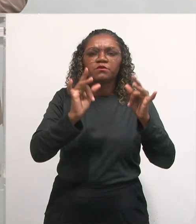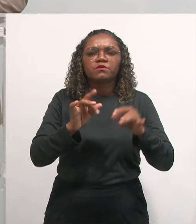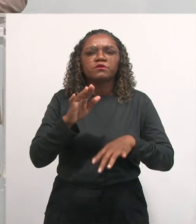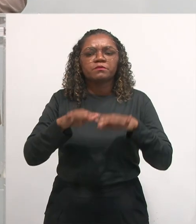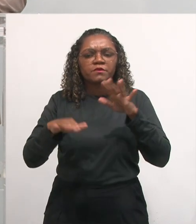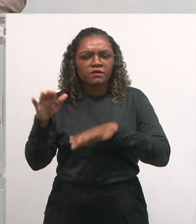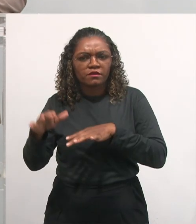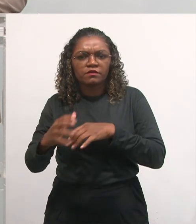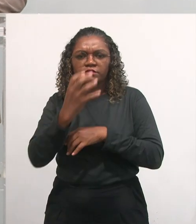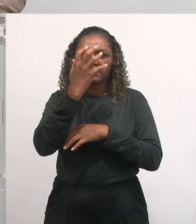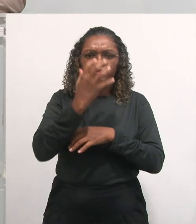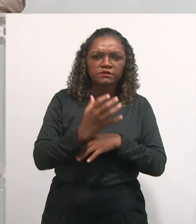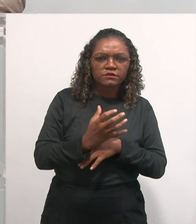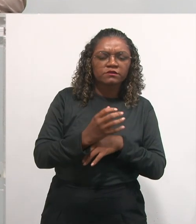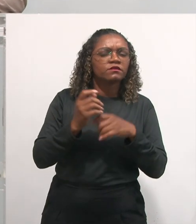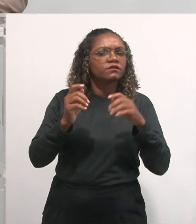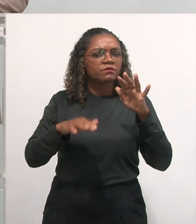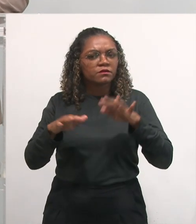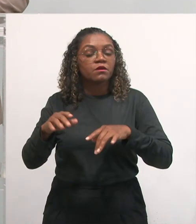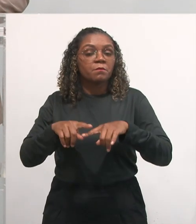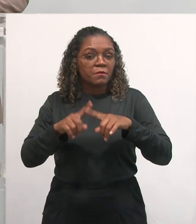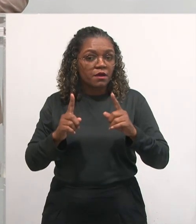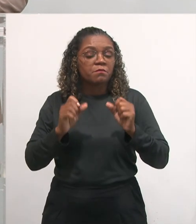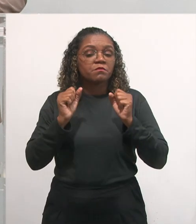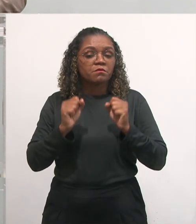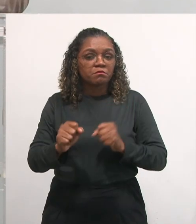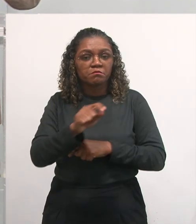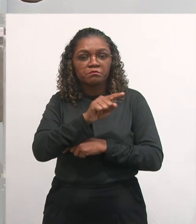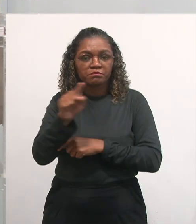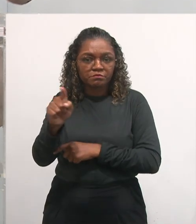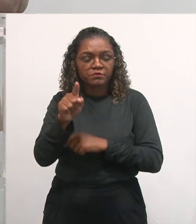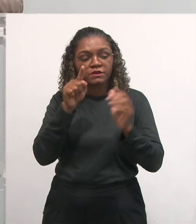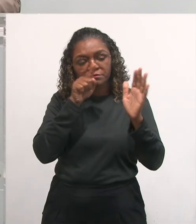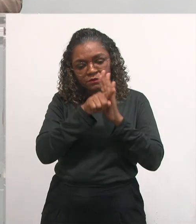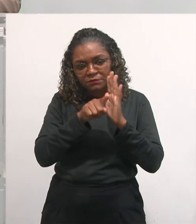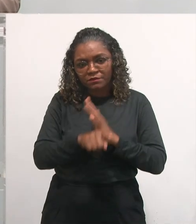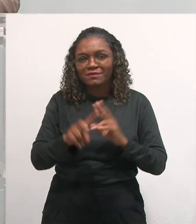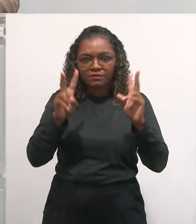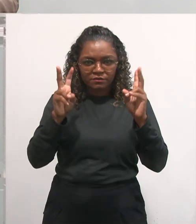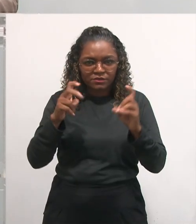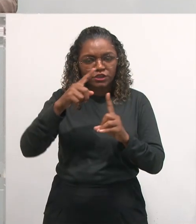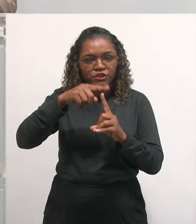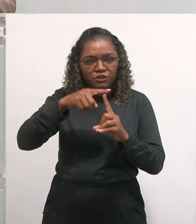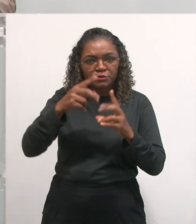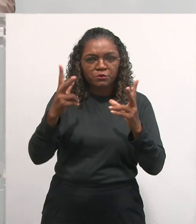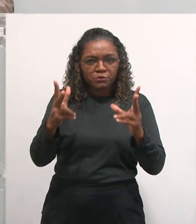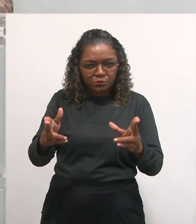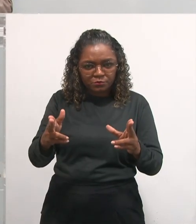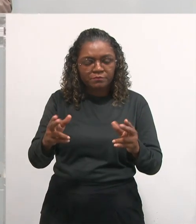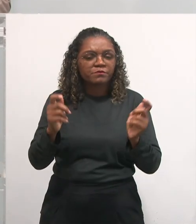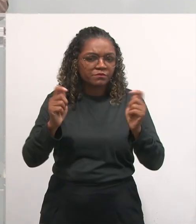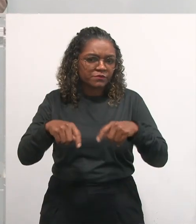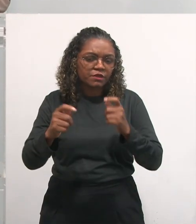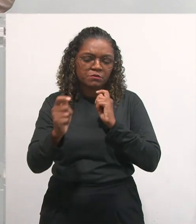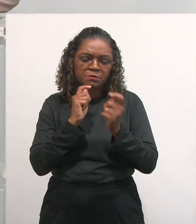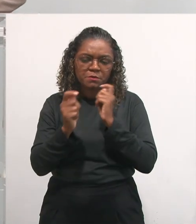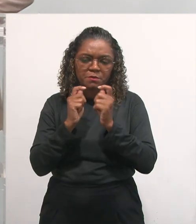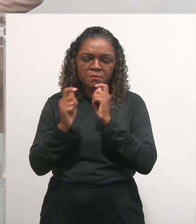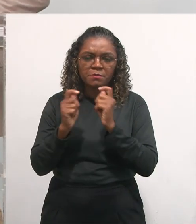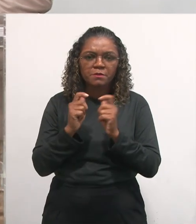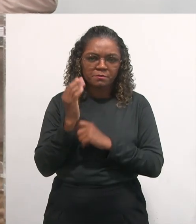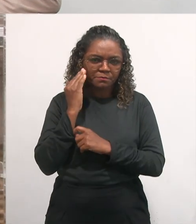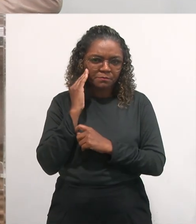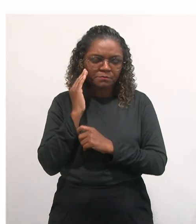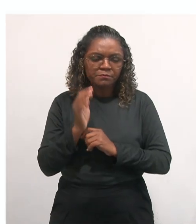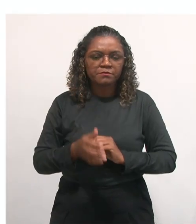celeridade nos processos. Então você pode levantar um questionário desse tipo e fazer essas entrevistas. Perfeito?